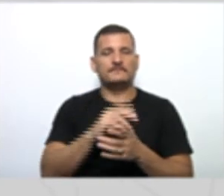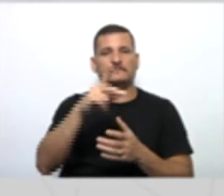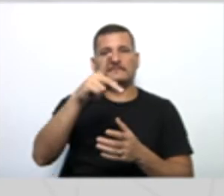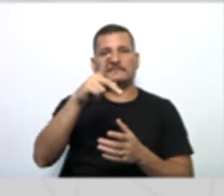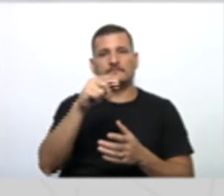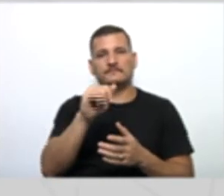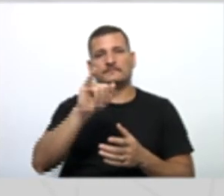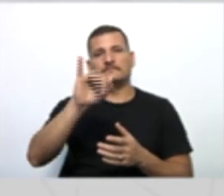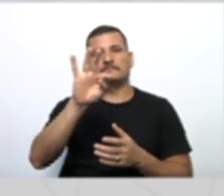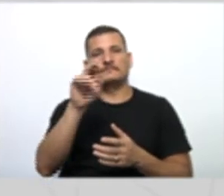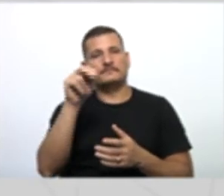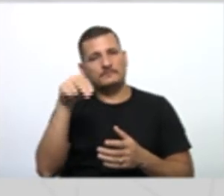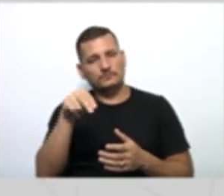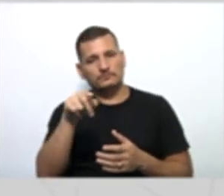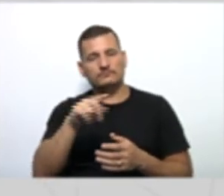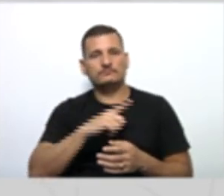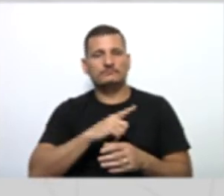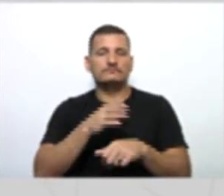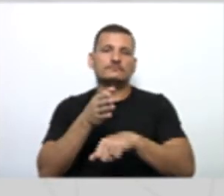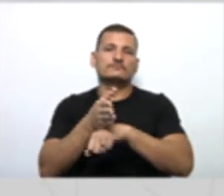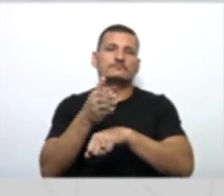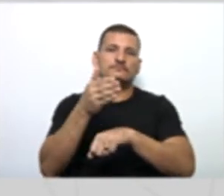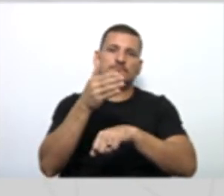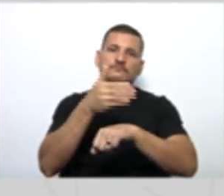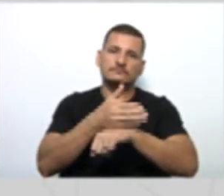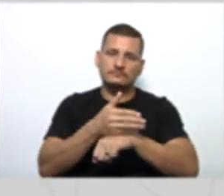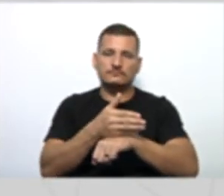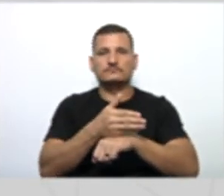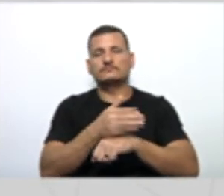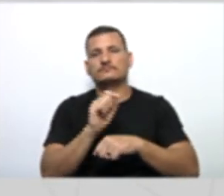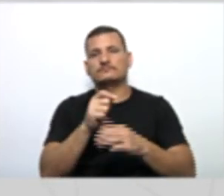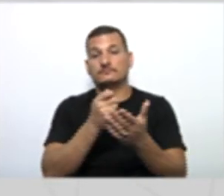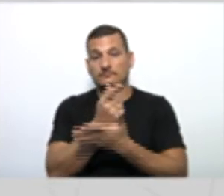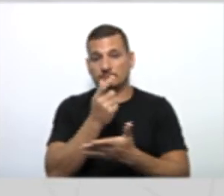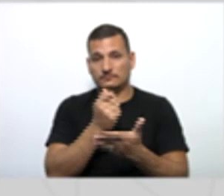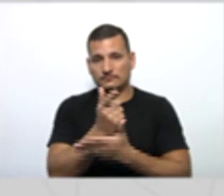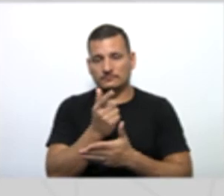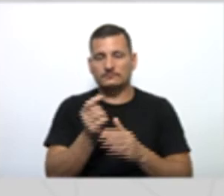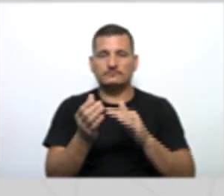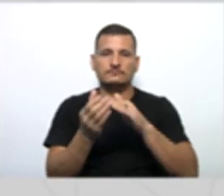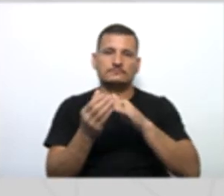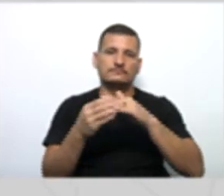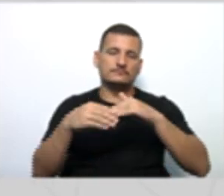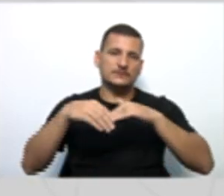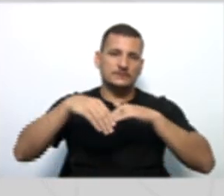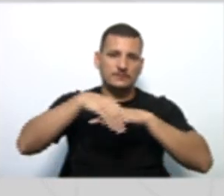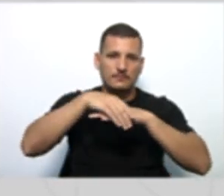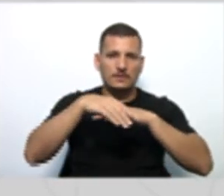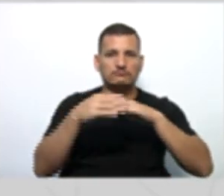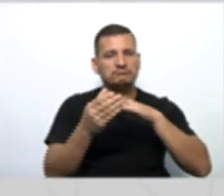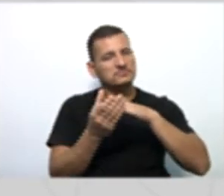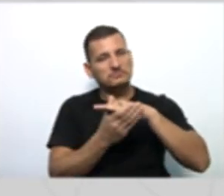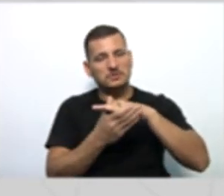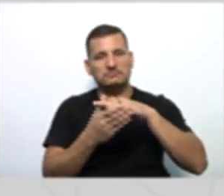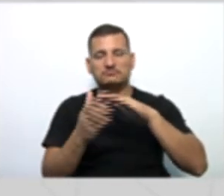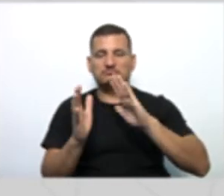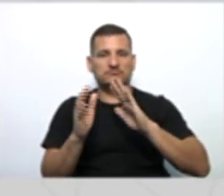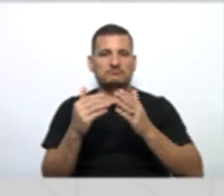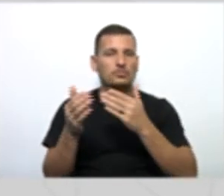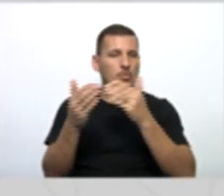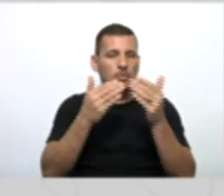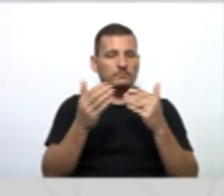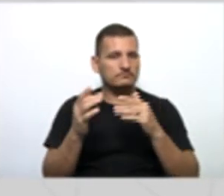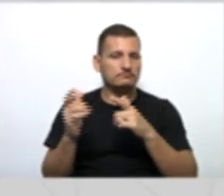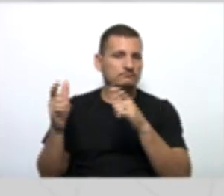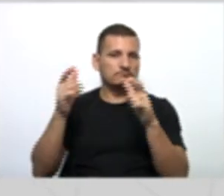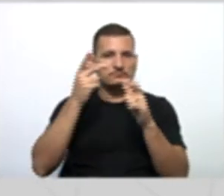Python acessível para a compra de sapatos, por qualquer pessoa em qualquer lugar, será que